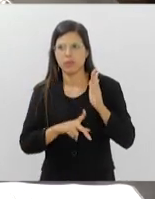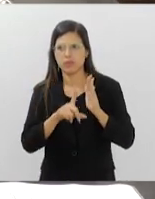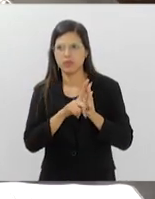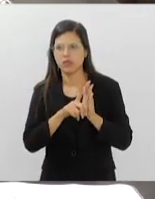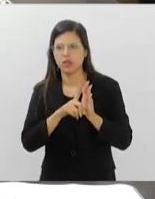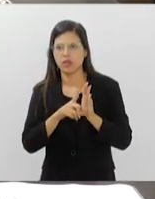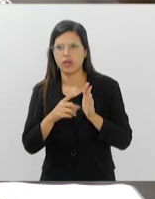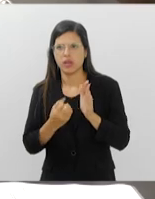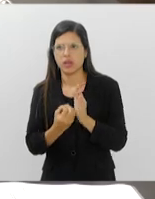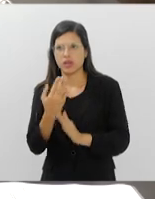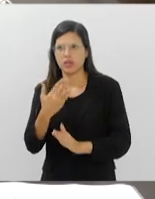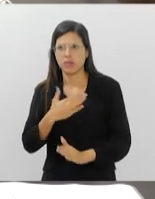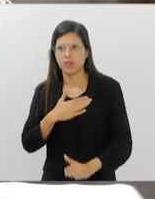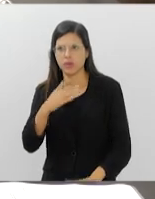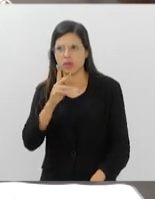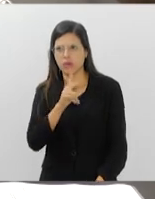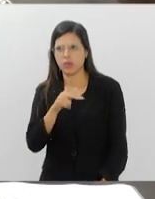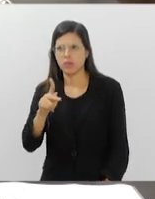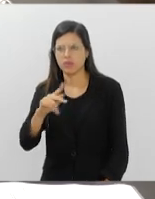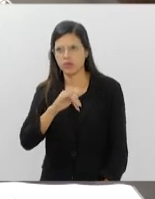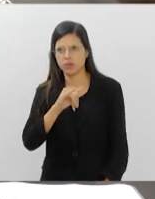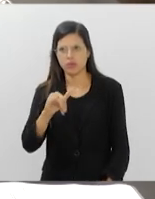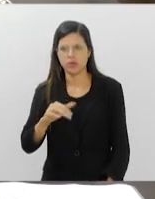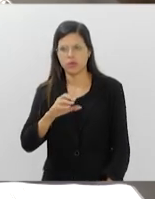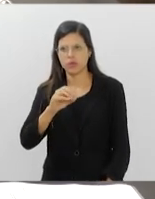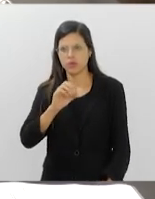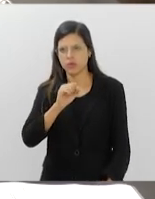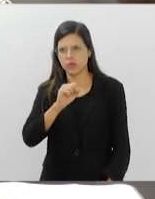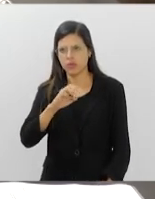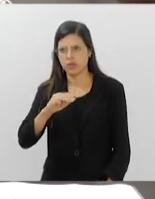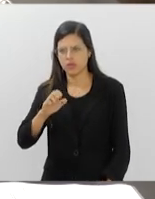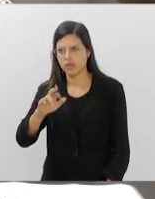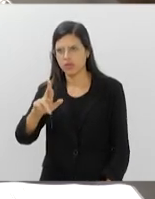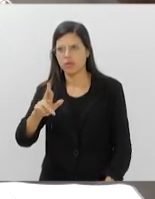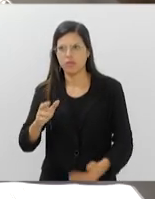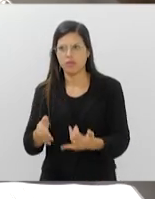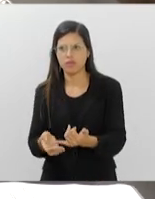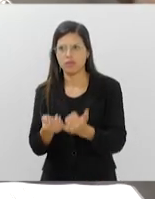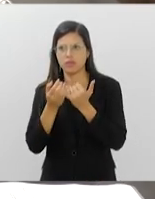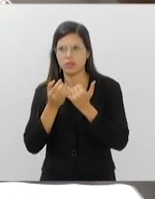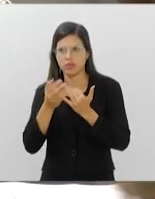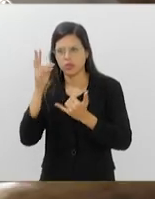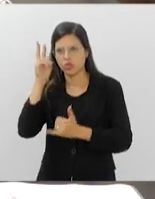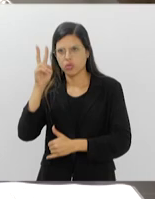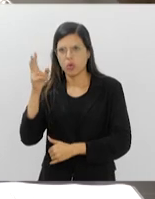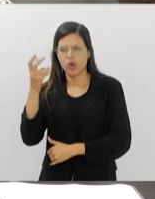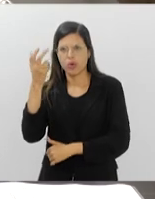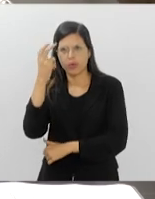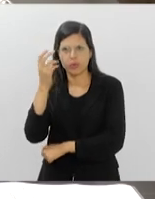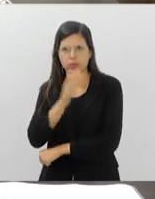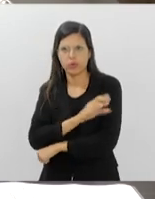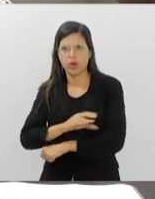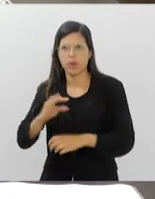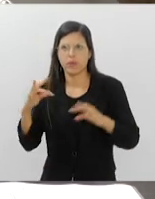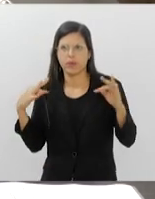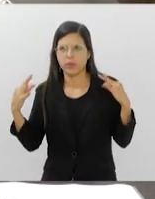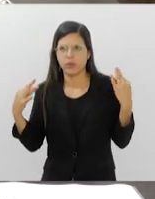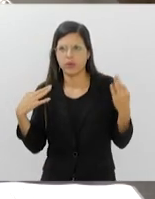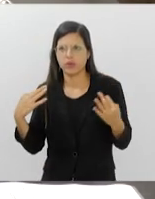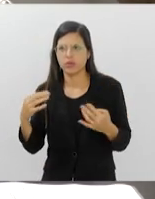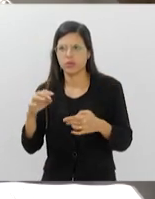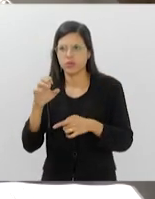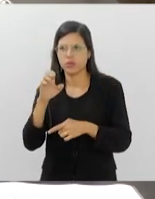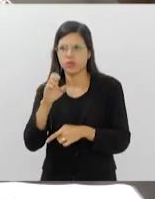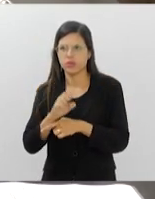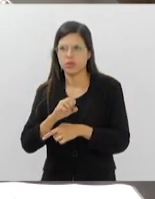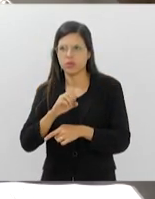e do deputado professor Josemar, que declara como patrimônio histórico, cultural e turístico do Estado do Rio de Janeiro o Estado de